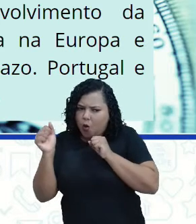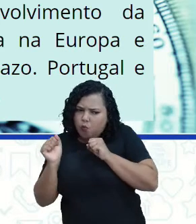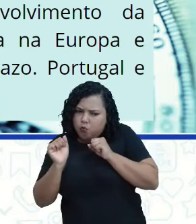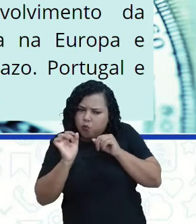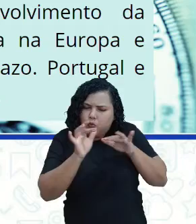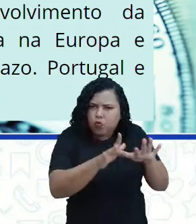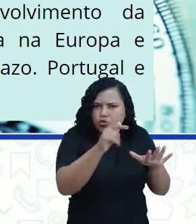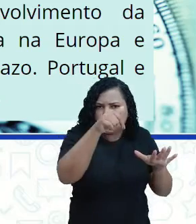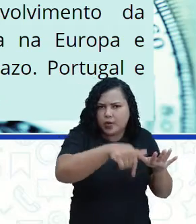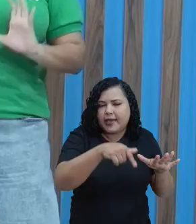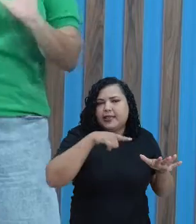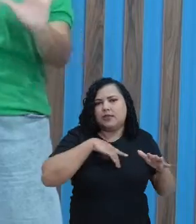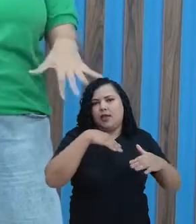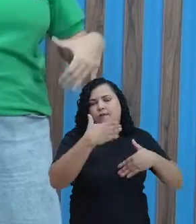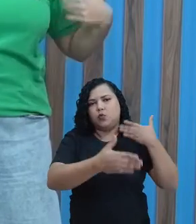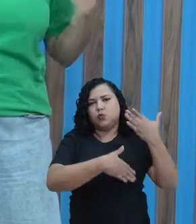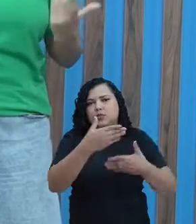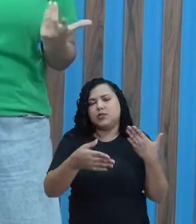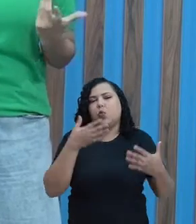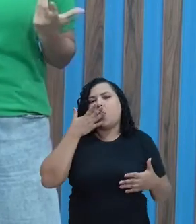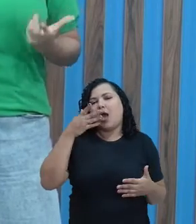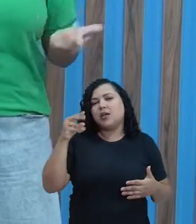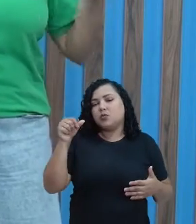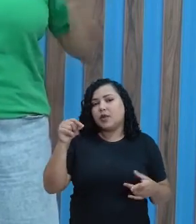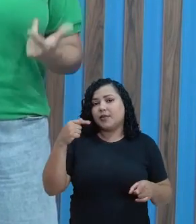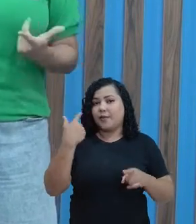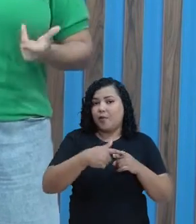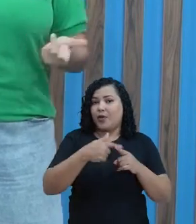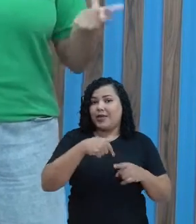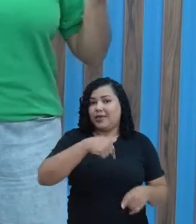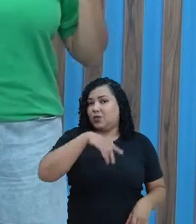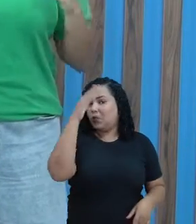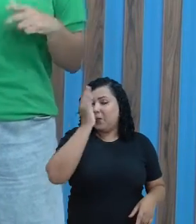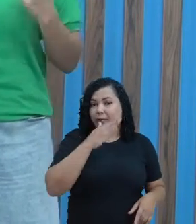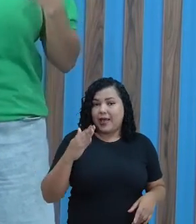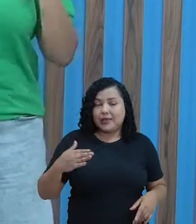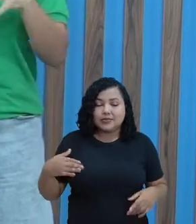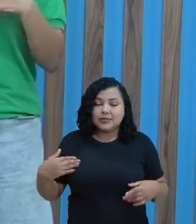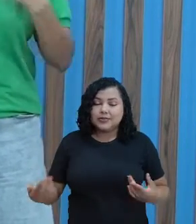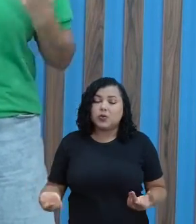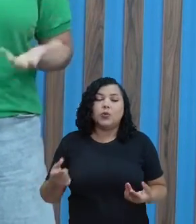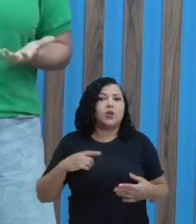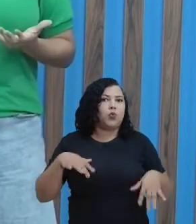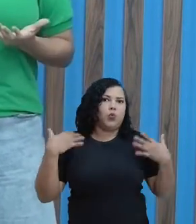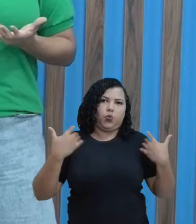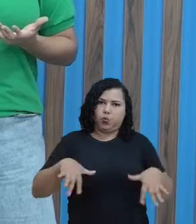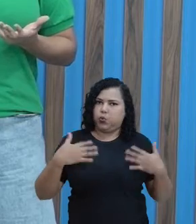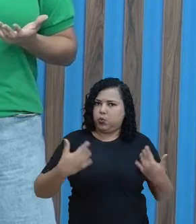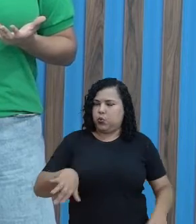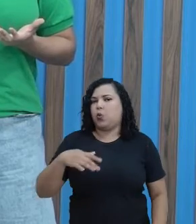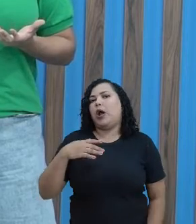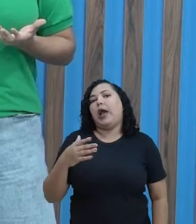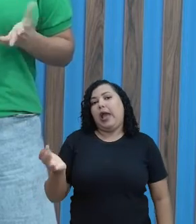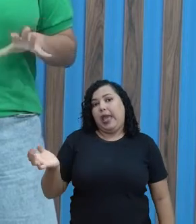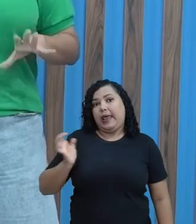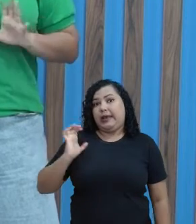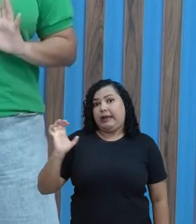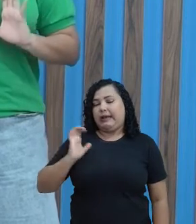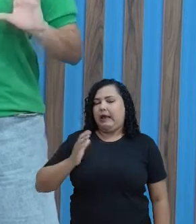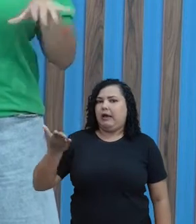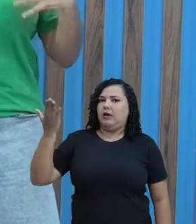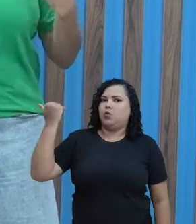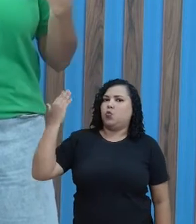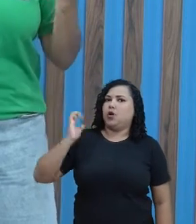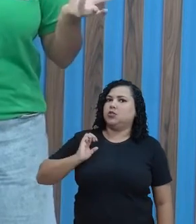açucareiro. Por quê? Porque a terra dava bastante açúcar e açúcar era uma substância bastante cara. Então, além